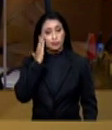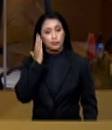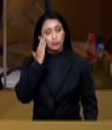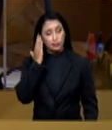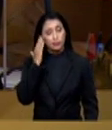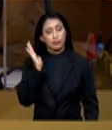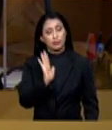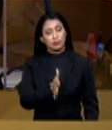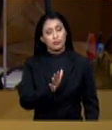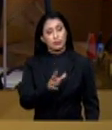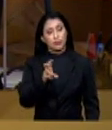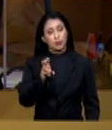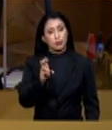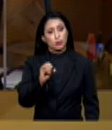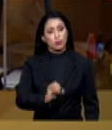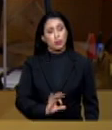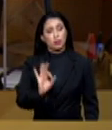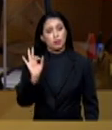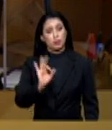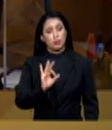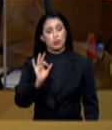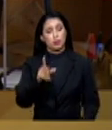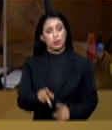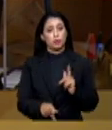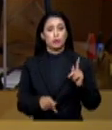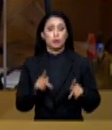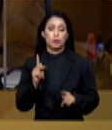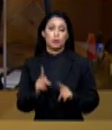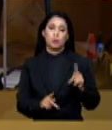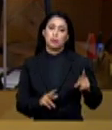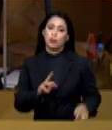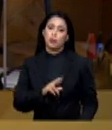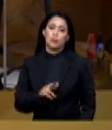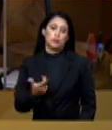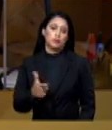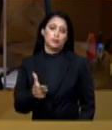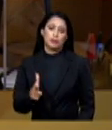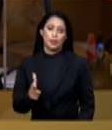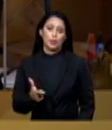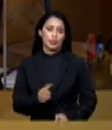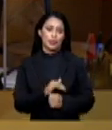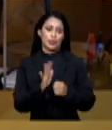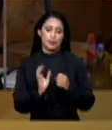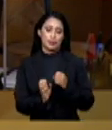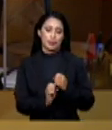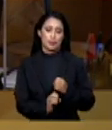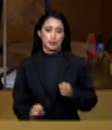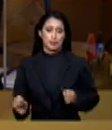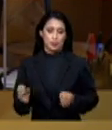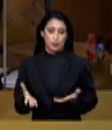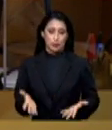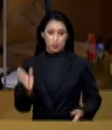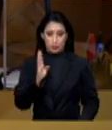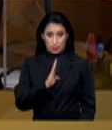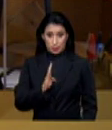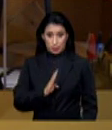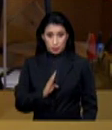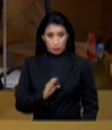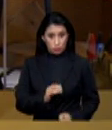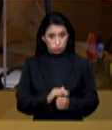nós conhecemos 50% da não tem saneamento no Brasil